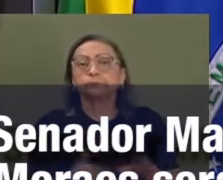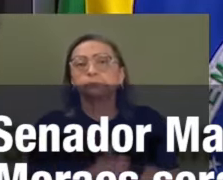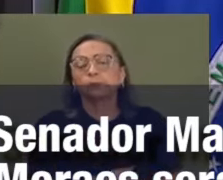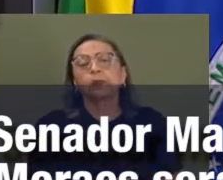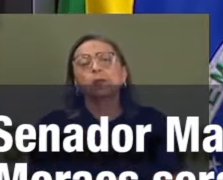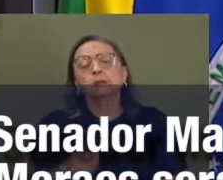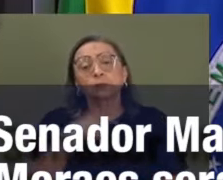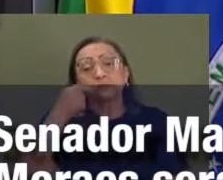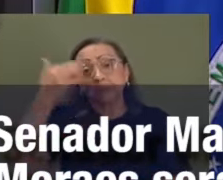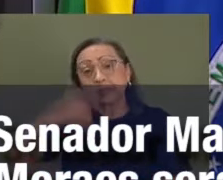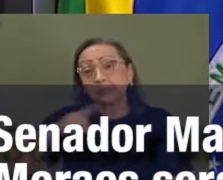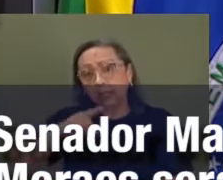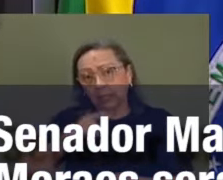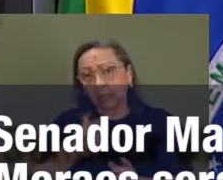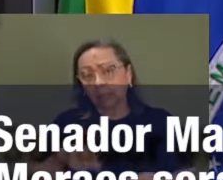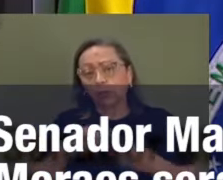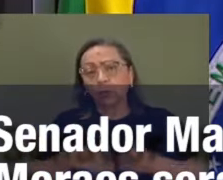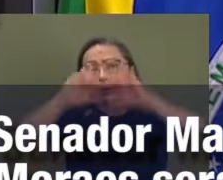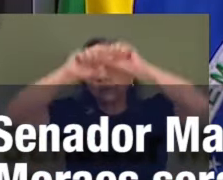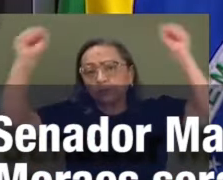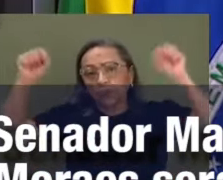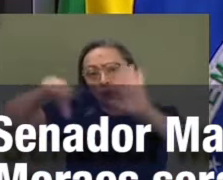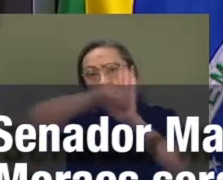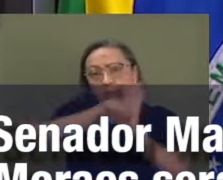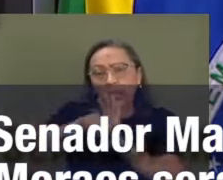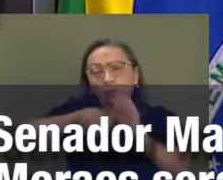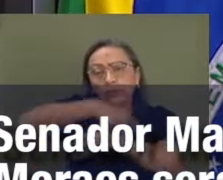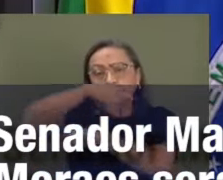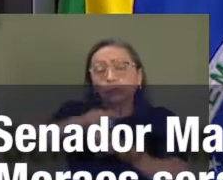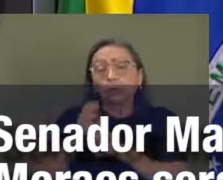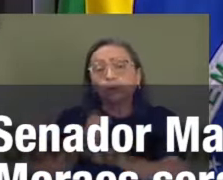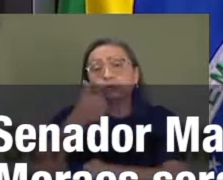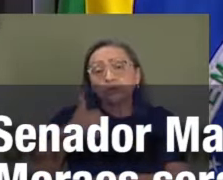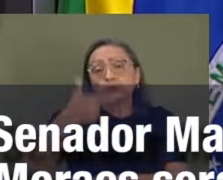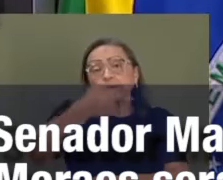Existe o Tribunal Criminal Internacional, são 123 países signatários,